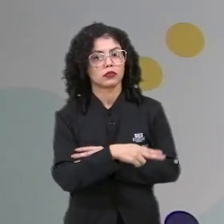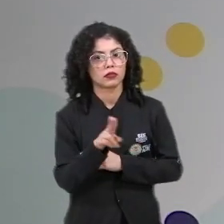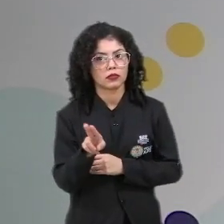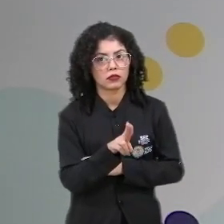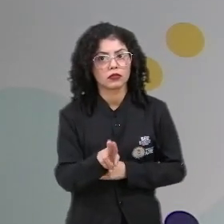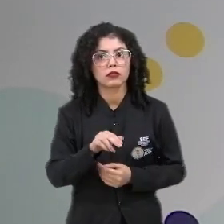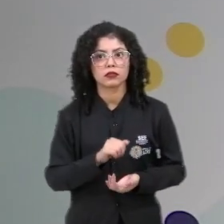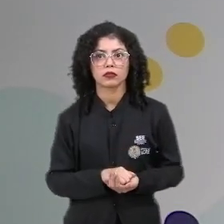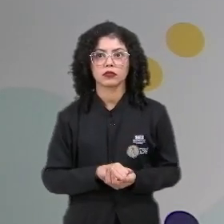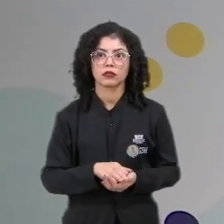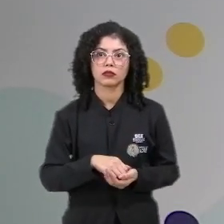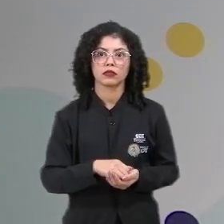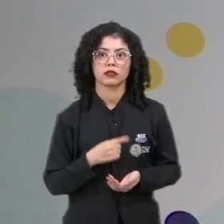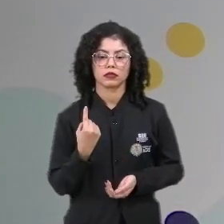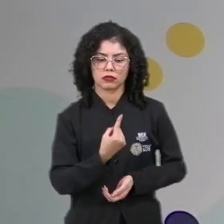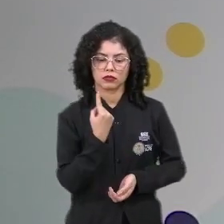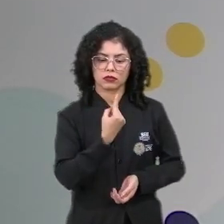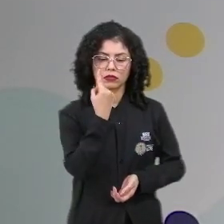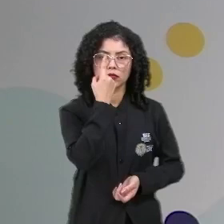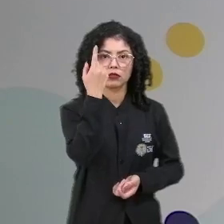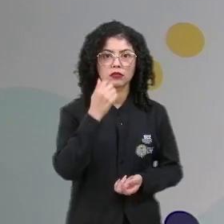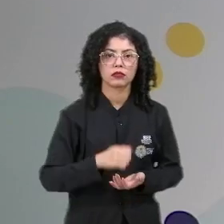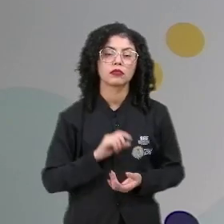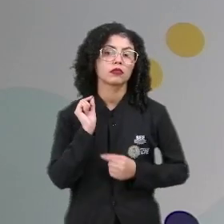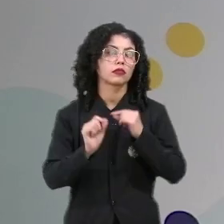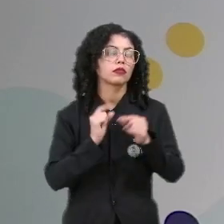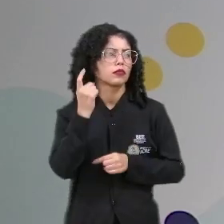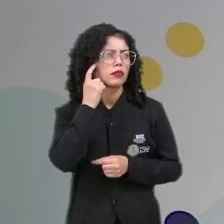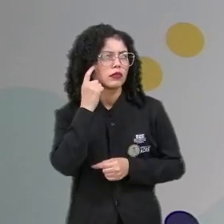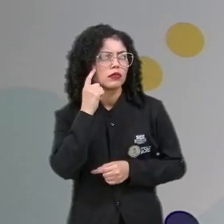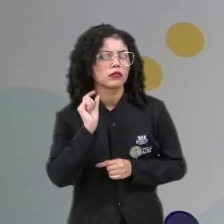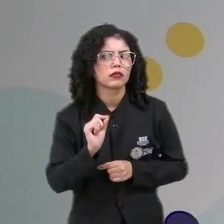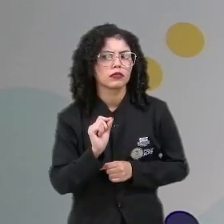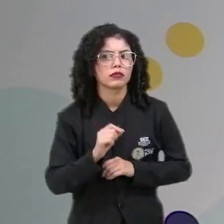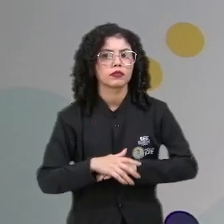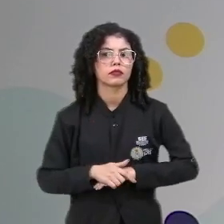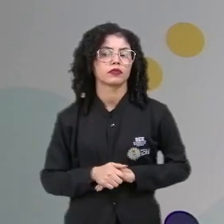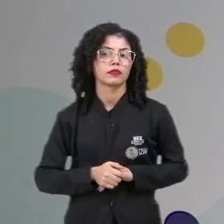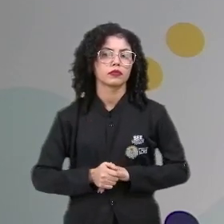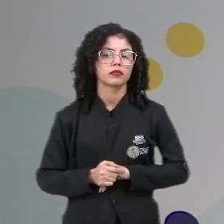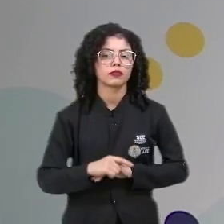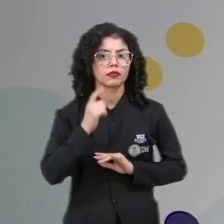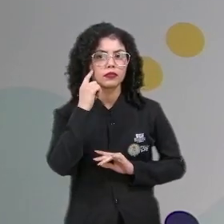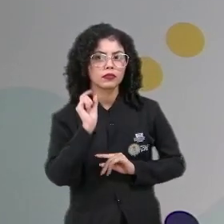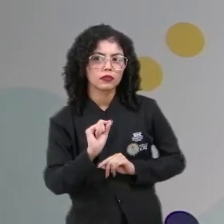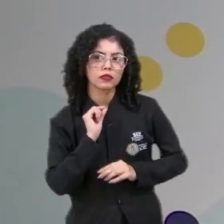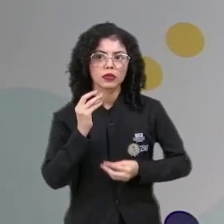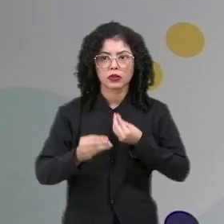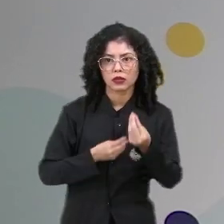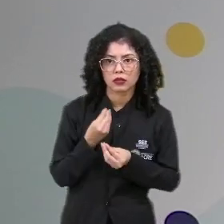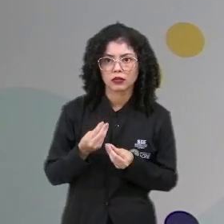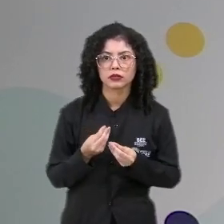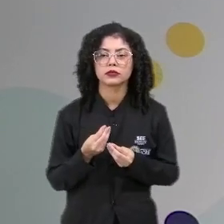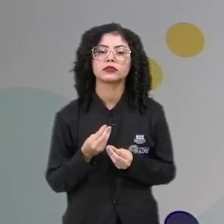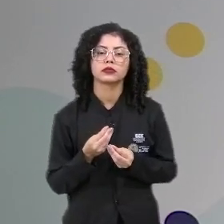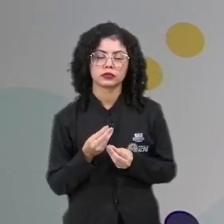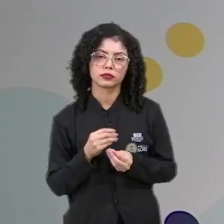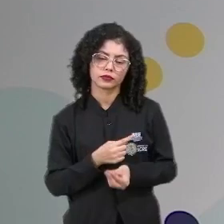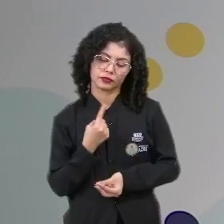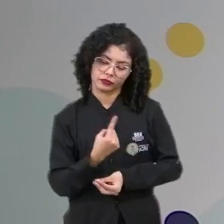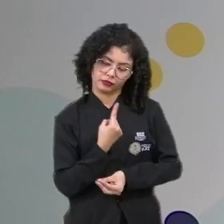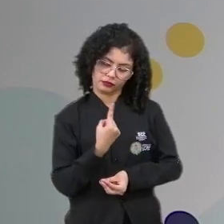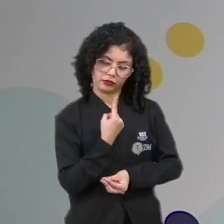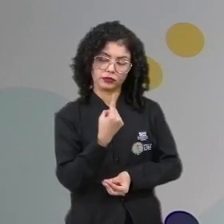dizer, parafuso. O que ele imaginou? Ele imaginou como se fosse aí um